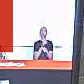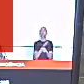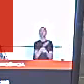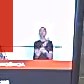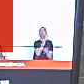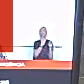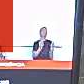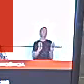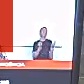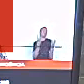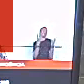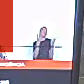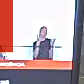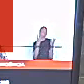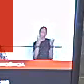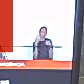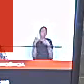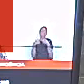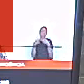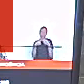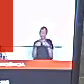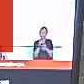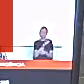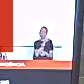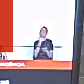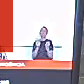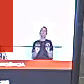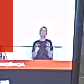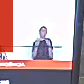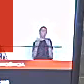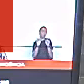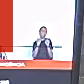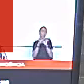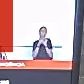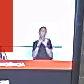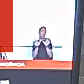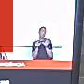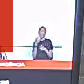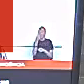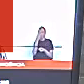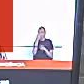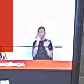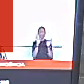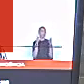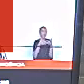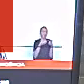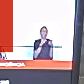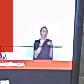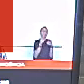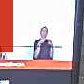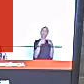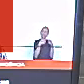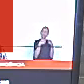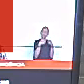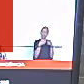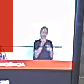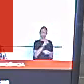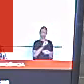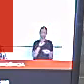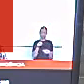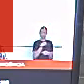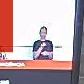na cidade que ela quiser. Ela não precisa desse transporte só para ir para consulta médica. A questão